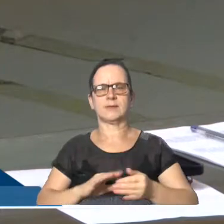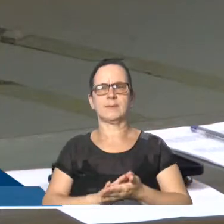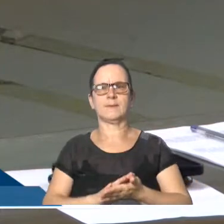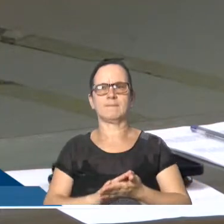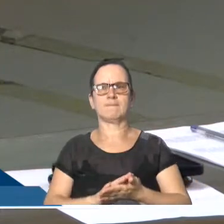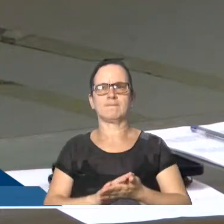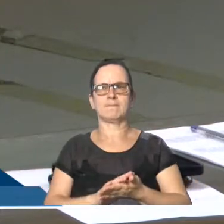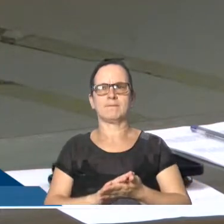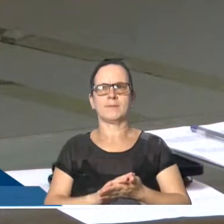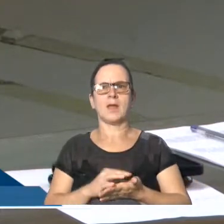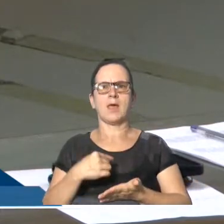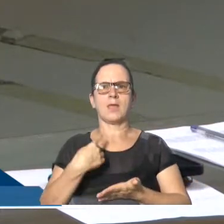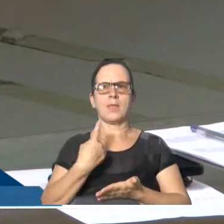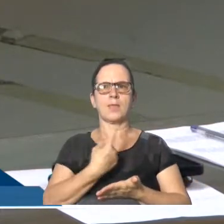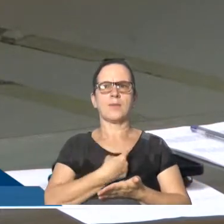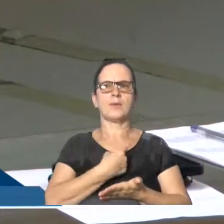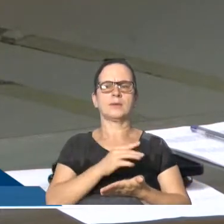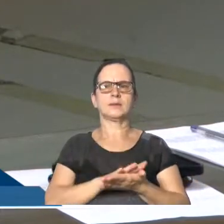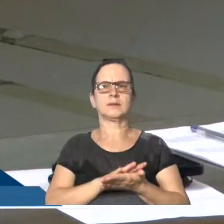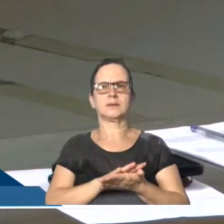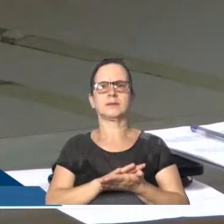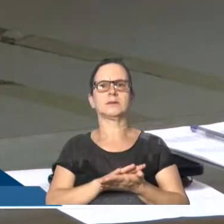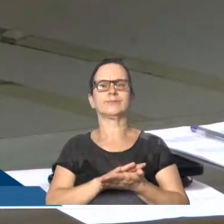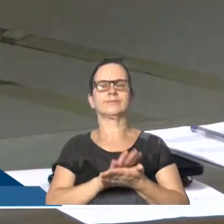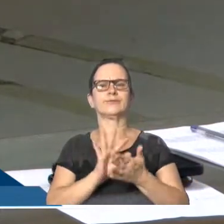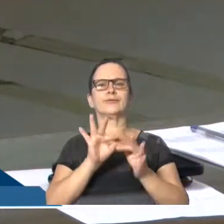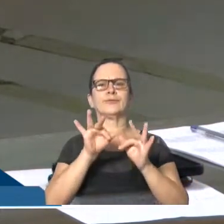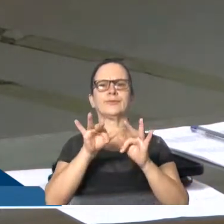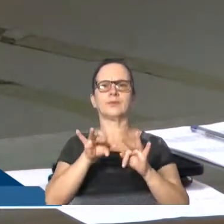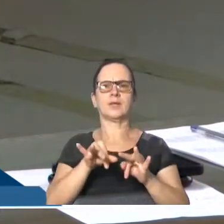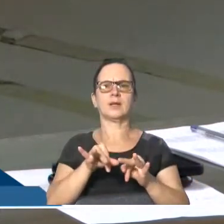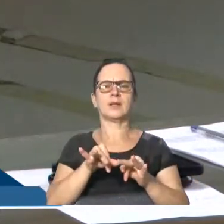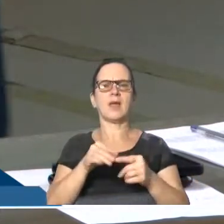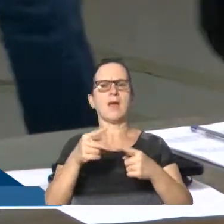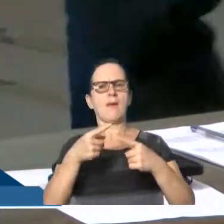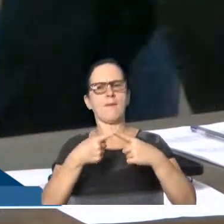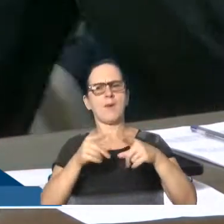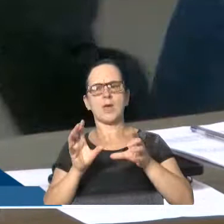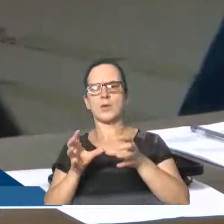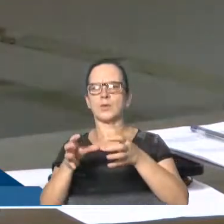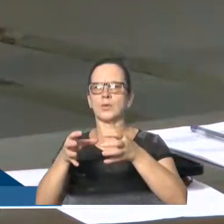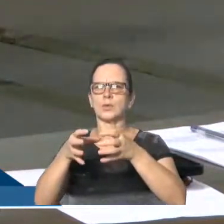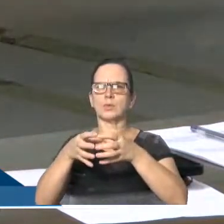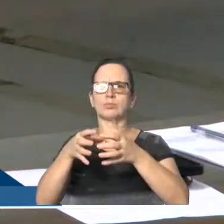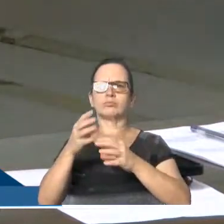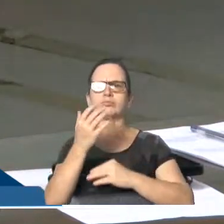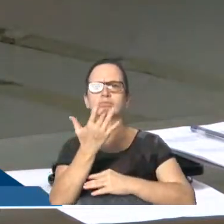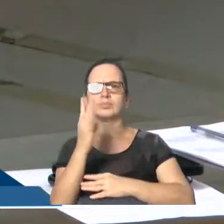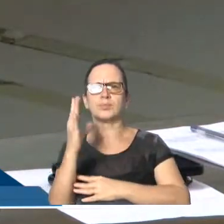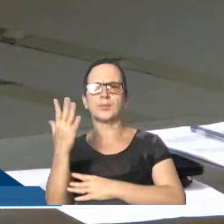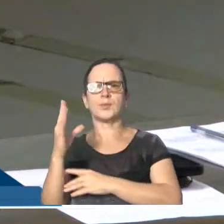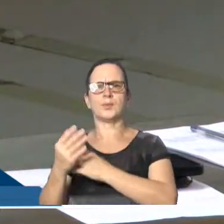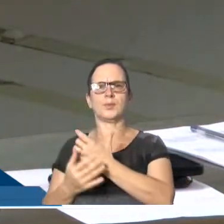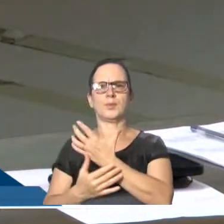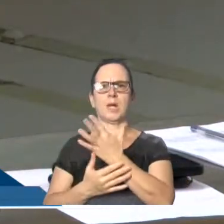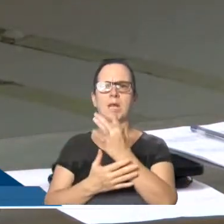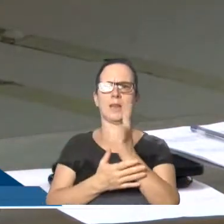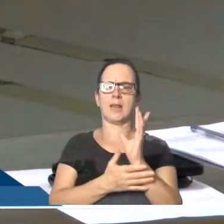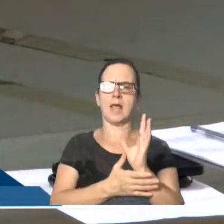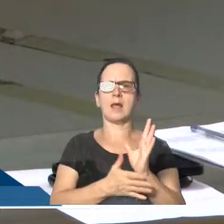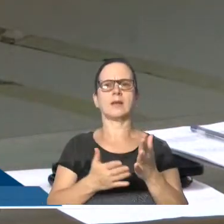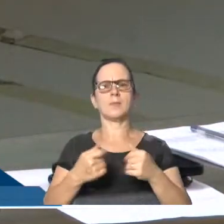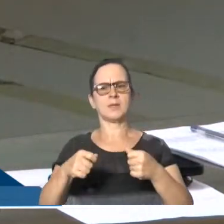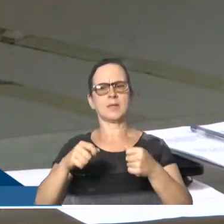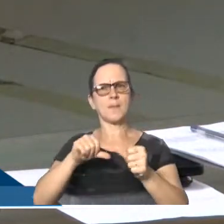acaba terminando os discursos dizendo, poxa, mas ali é um parque ambiental, não pode sofrer